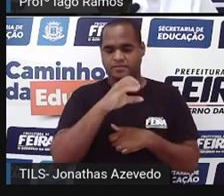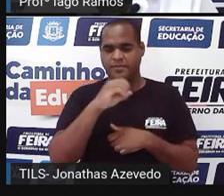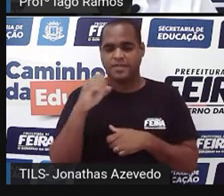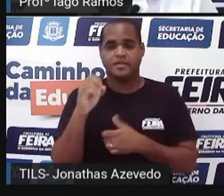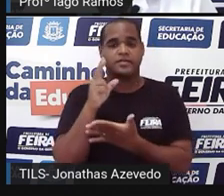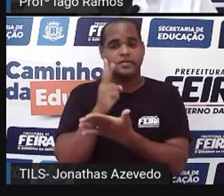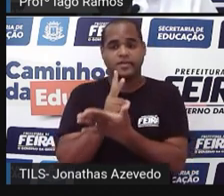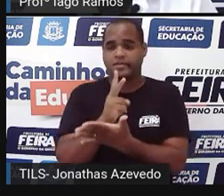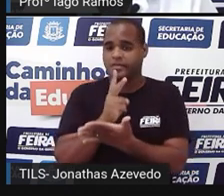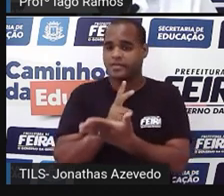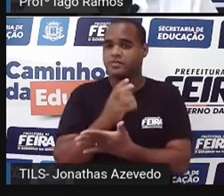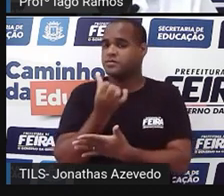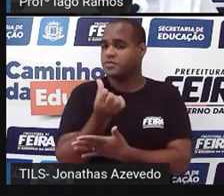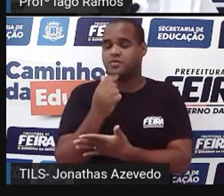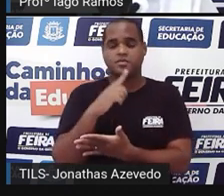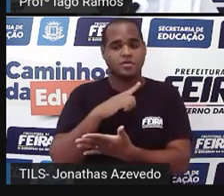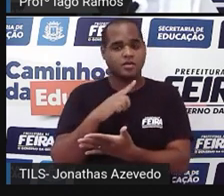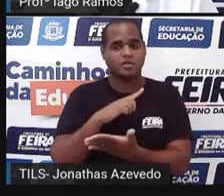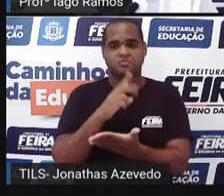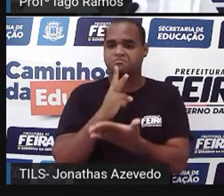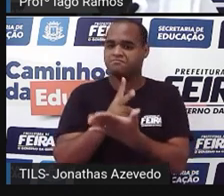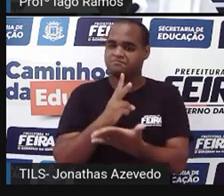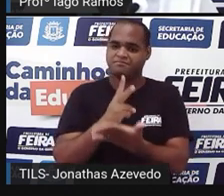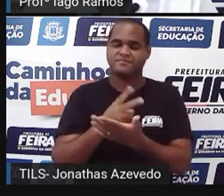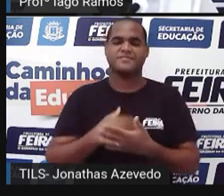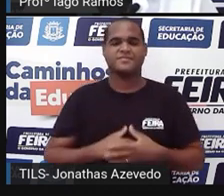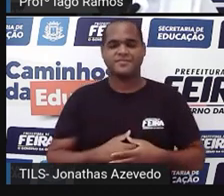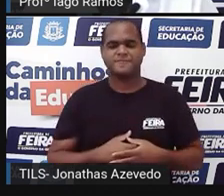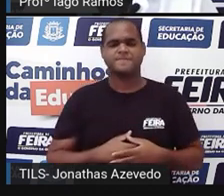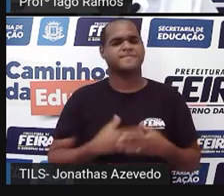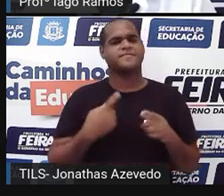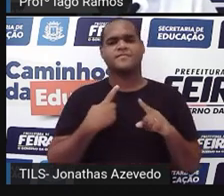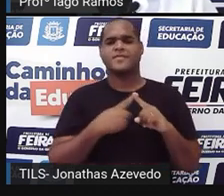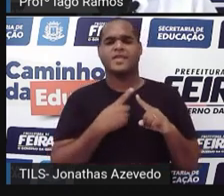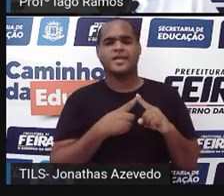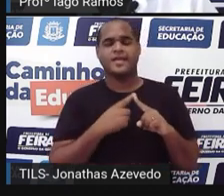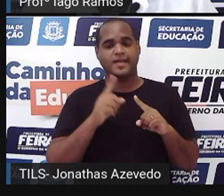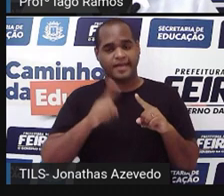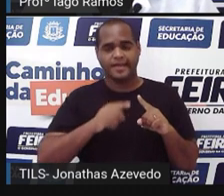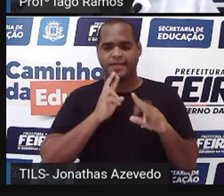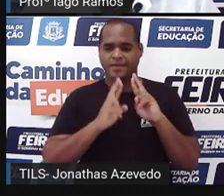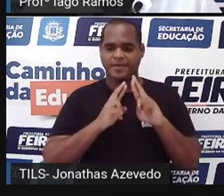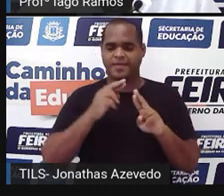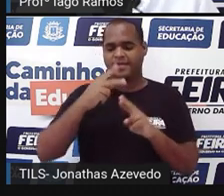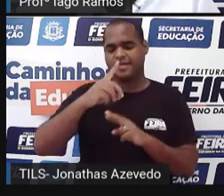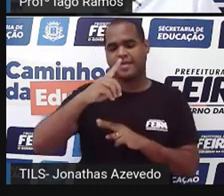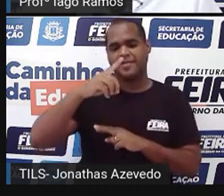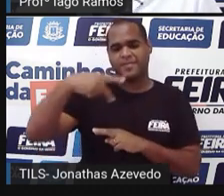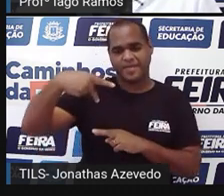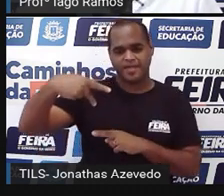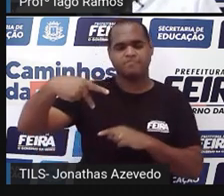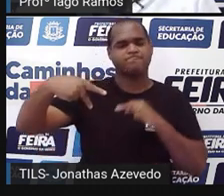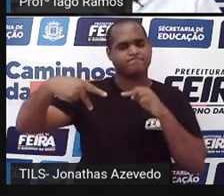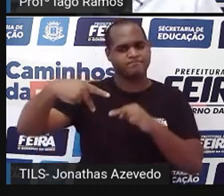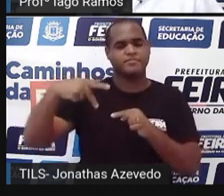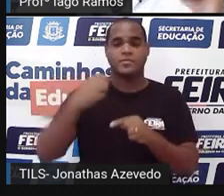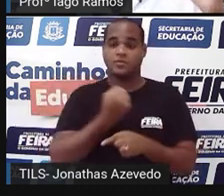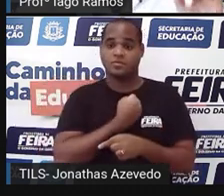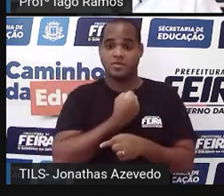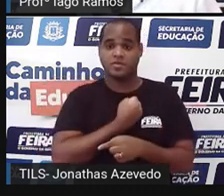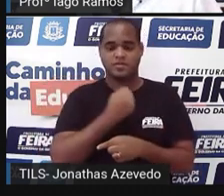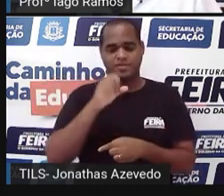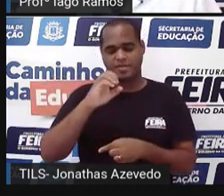vai ficar dando seios tá bom porque isso daí esse resultado é uma dízima é um número decimal